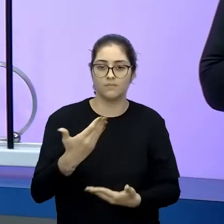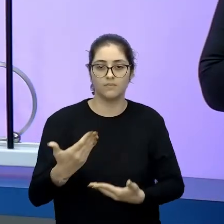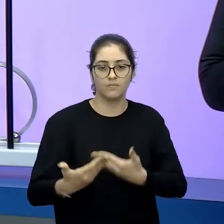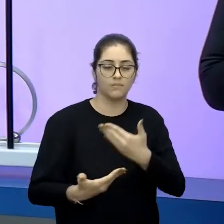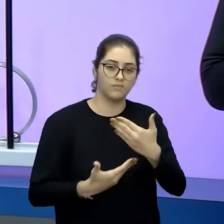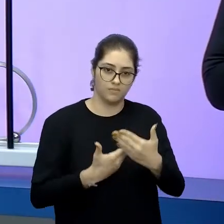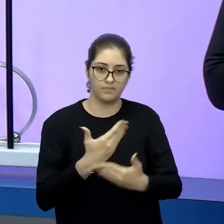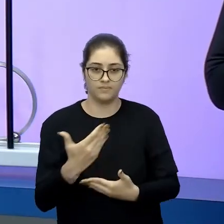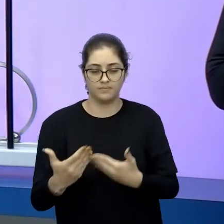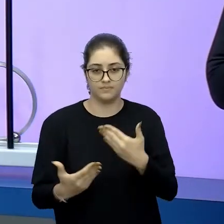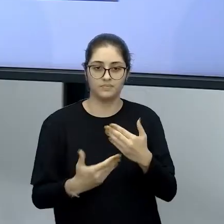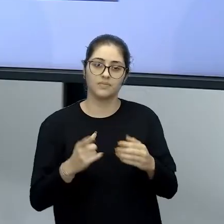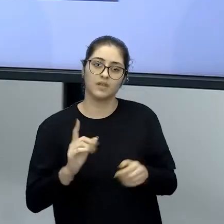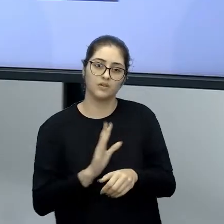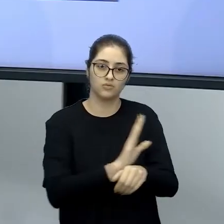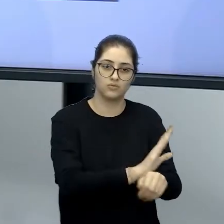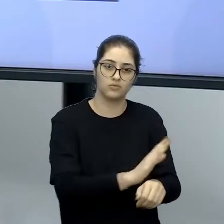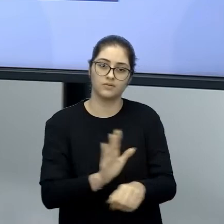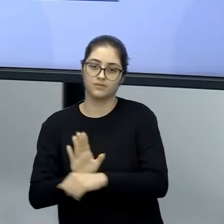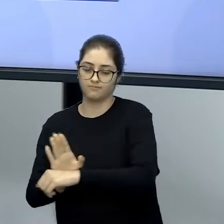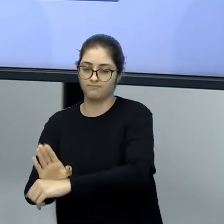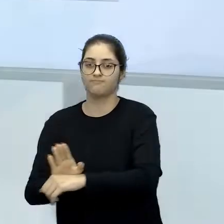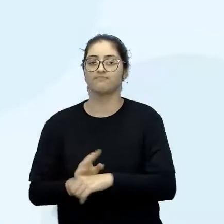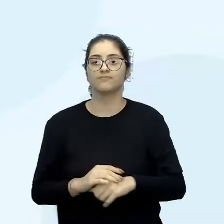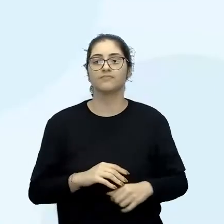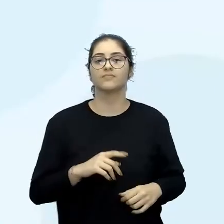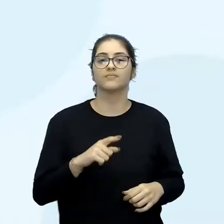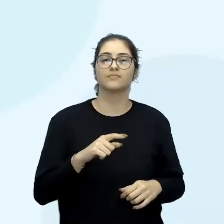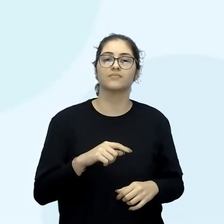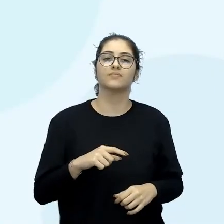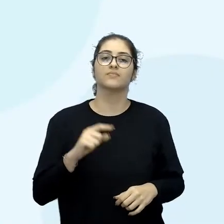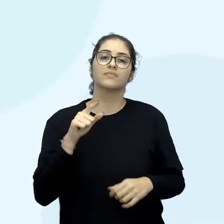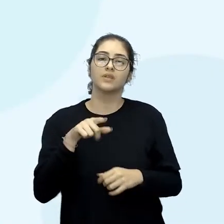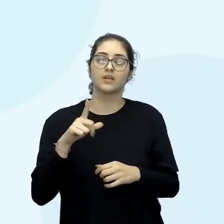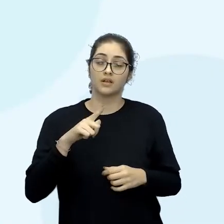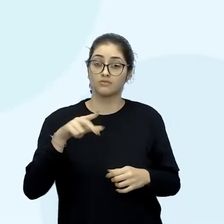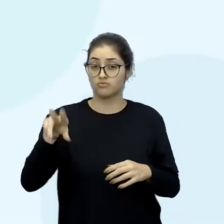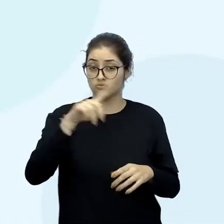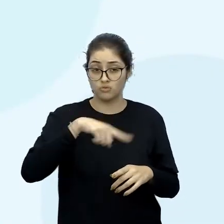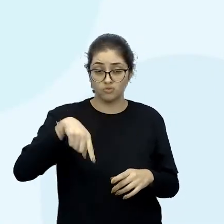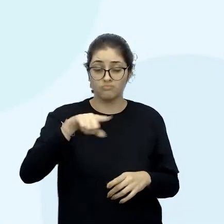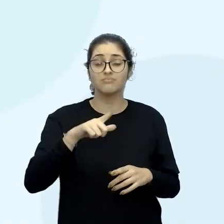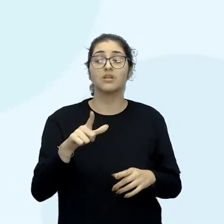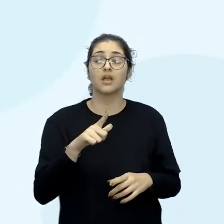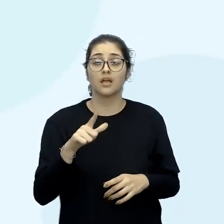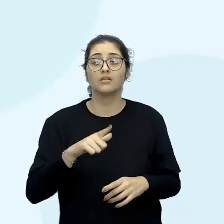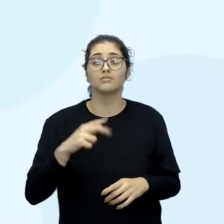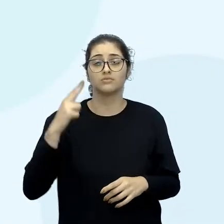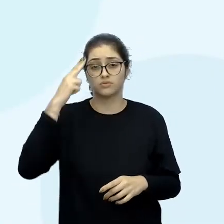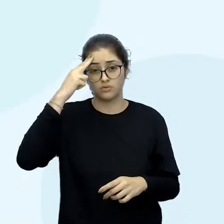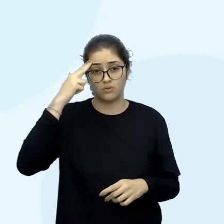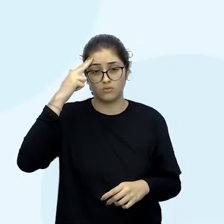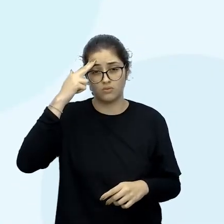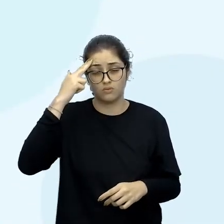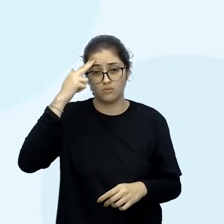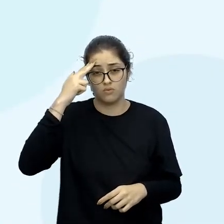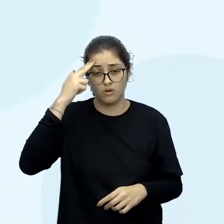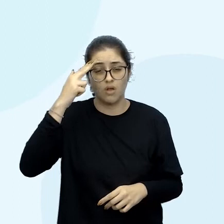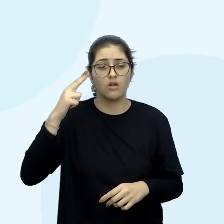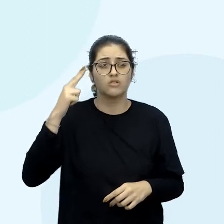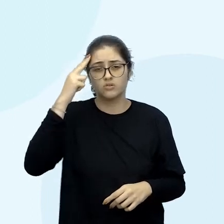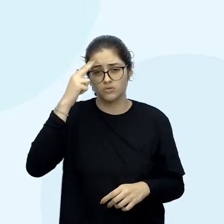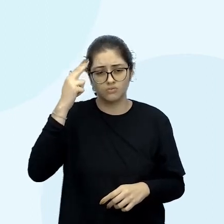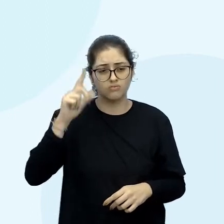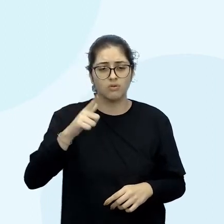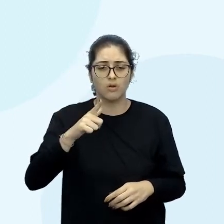consenso e a gente sempre se auxilia. Exato. Então a gente tem sonhos, todos têm, e o sonho não tem limite. Não tem. O